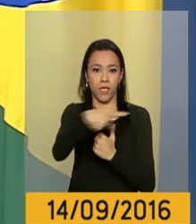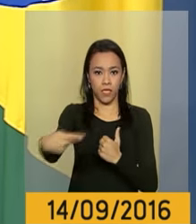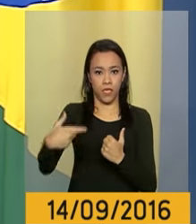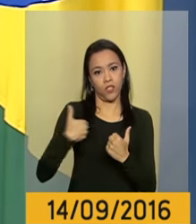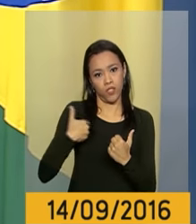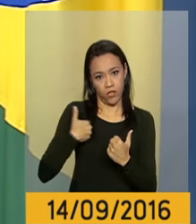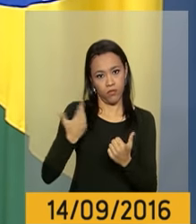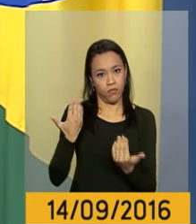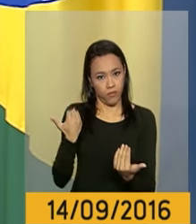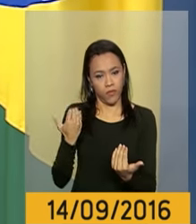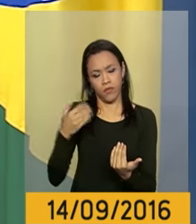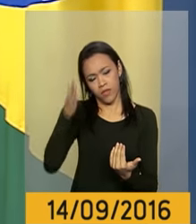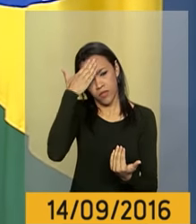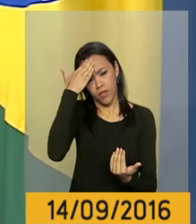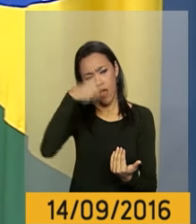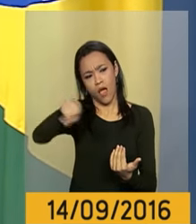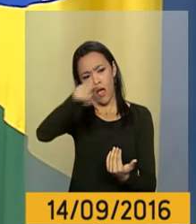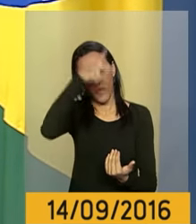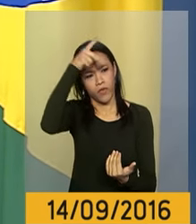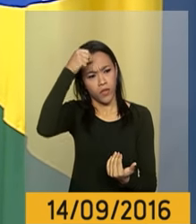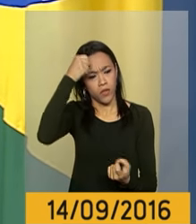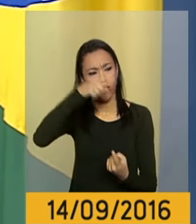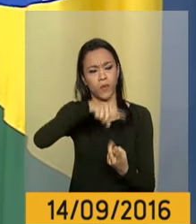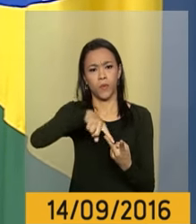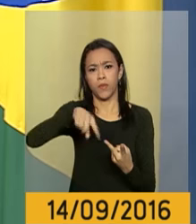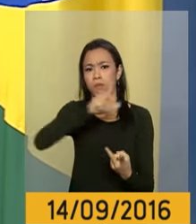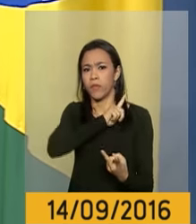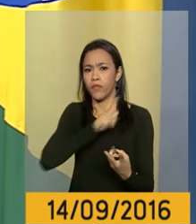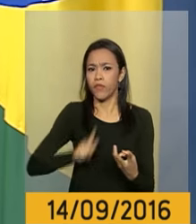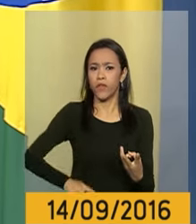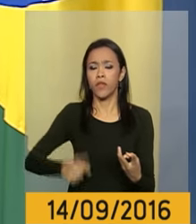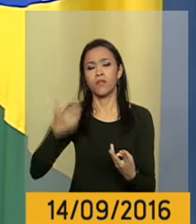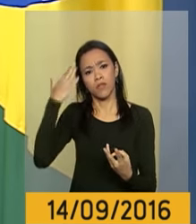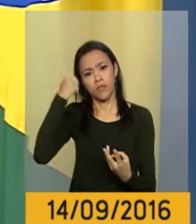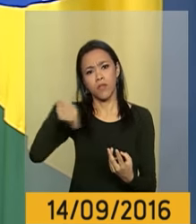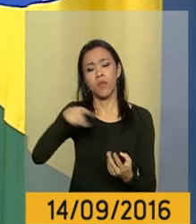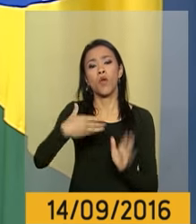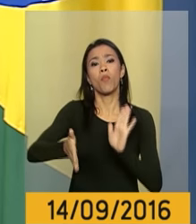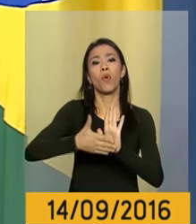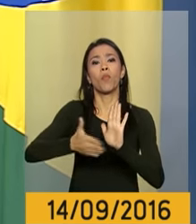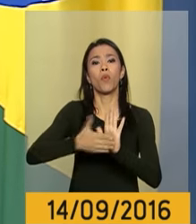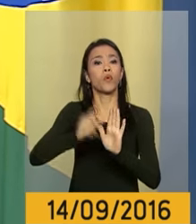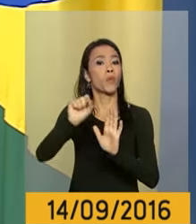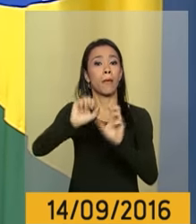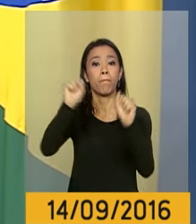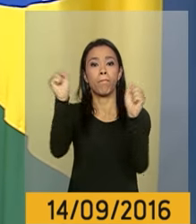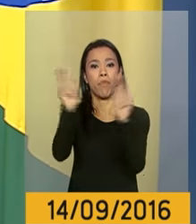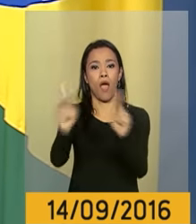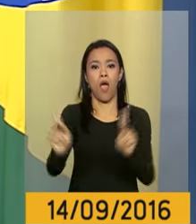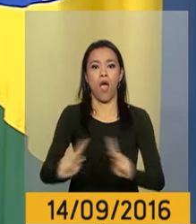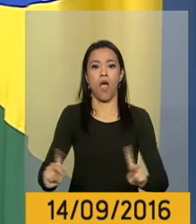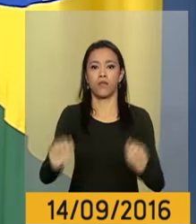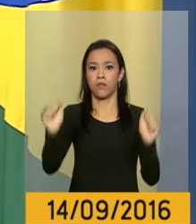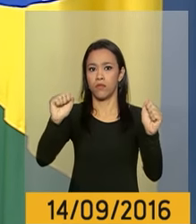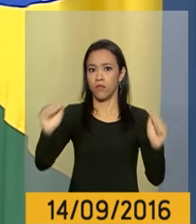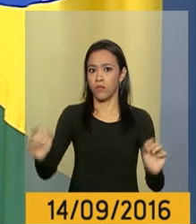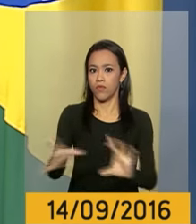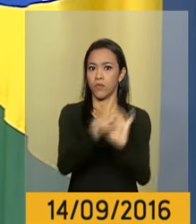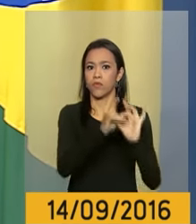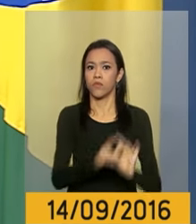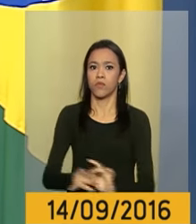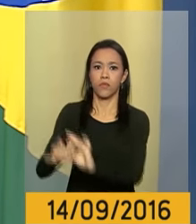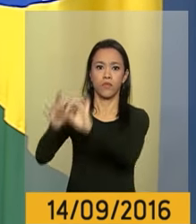outros, prefeitos, governadores, sabem que eu propunha uma tese de pacificação nacional, de